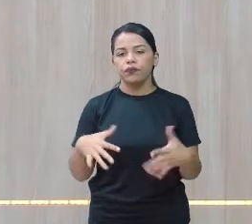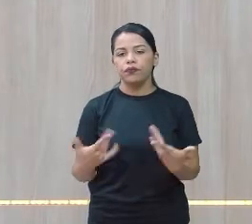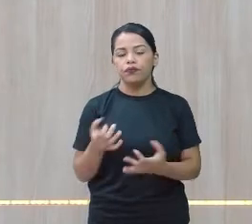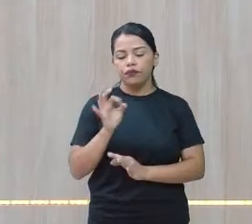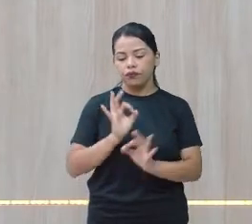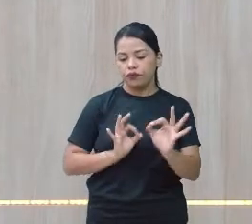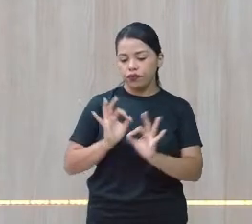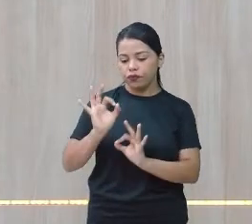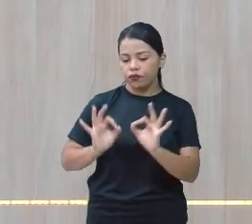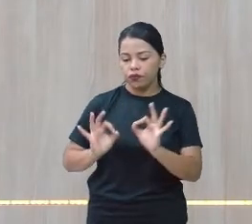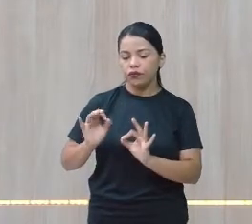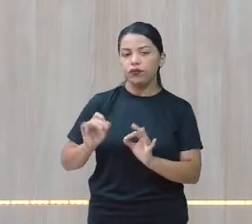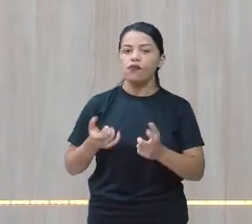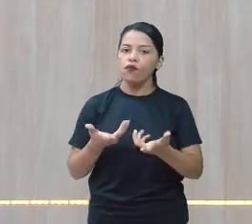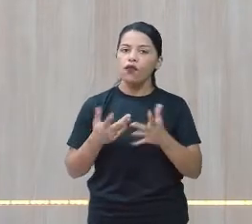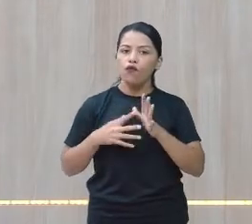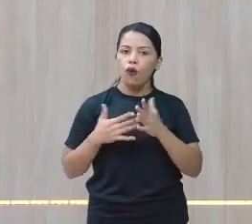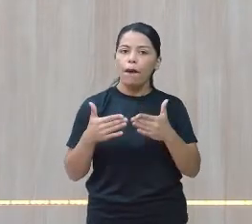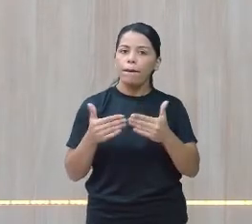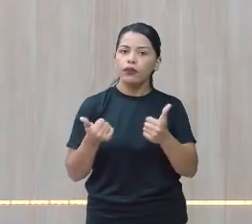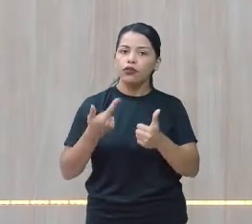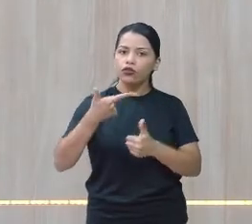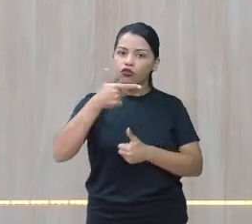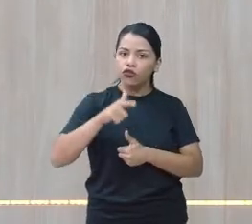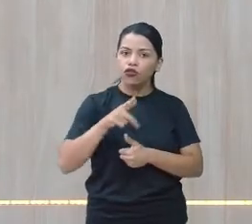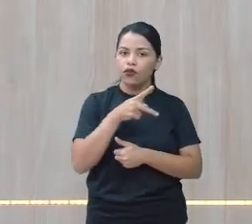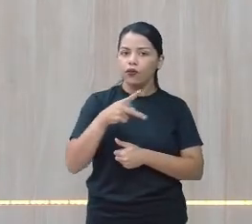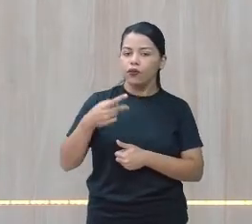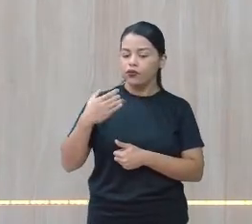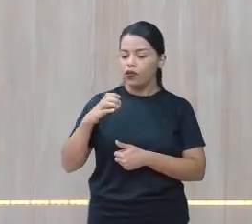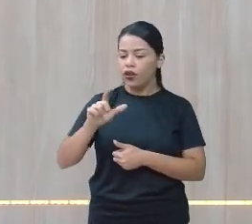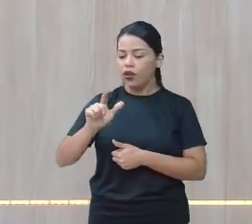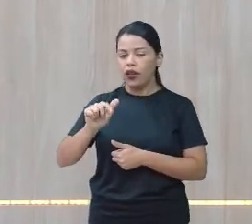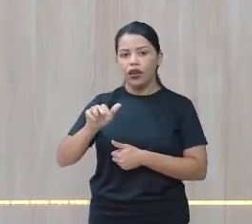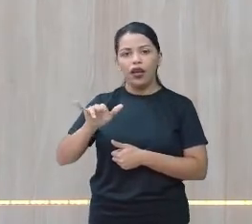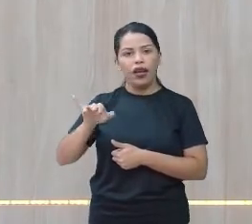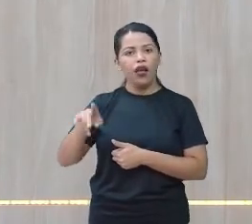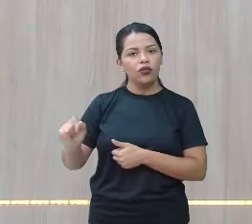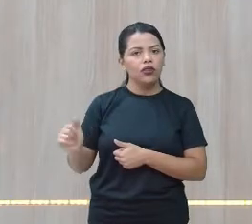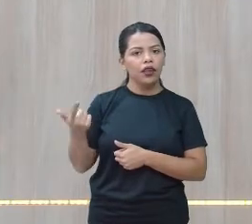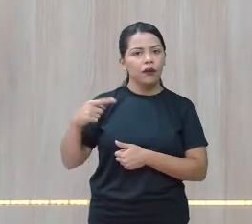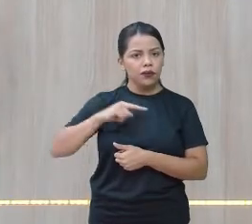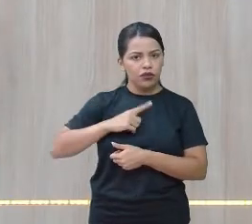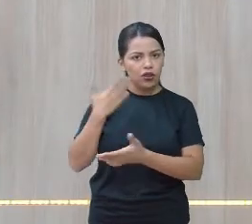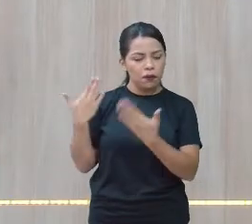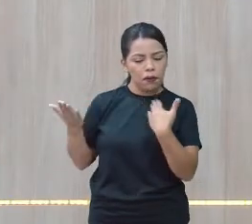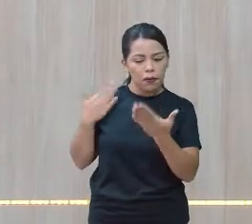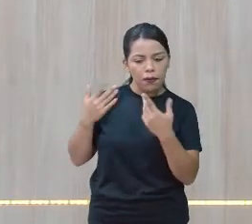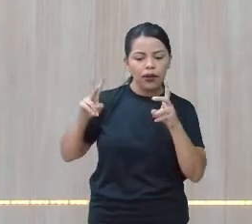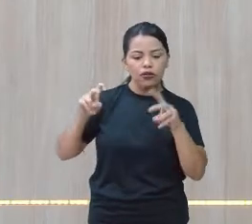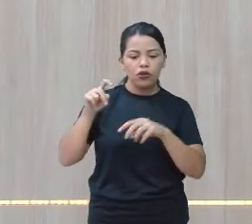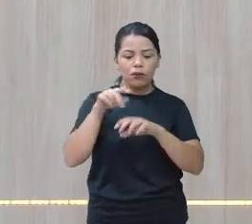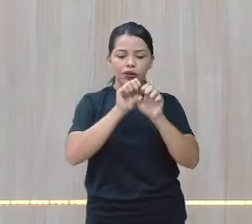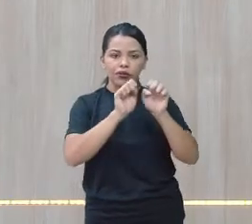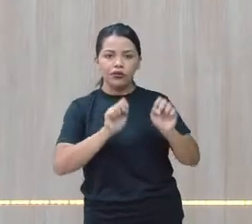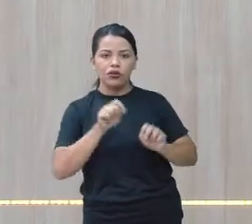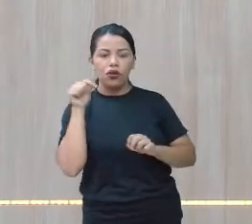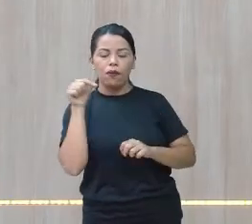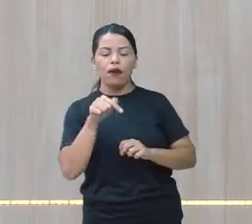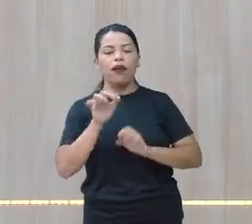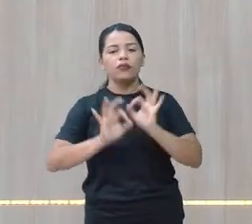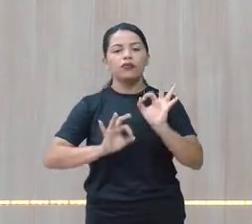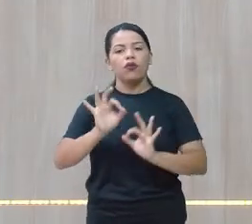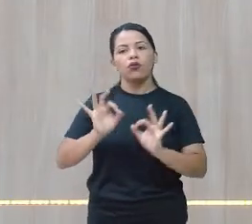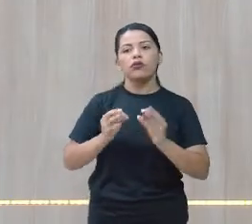esqueminha aqui, né, eu vou pedir mais uma vez aí a professora Cláudia para a gente conversar um pouquinho sobre esse esquema, Cláudia. O que é que a gente pode dizer em